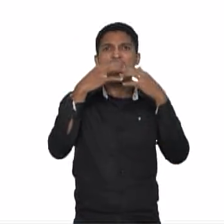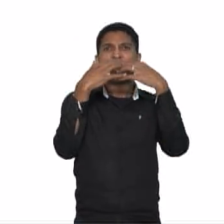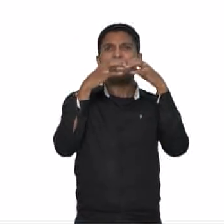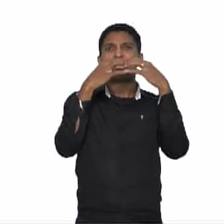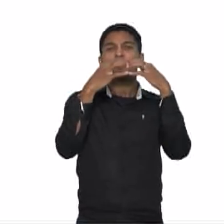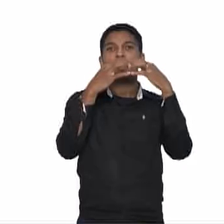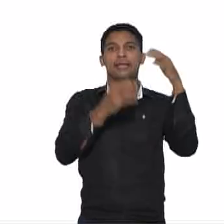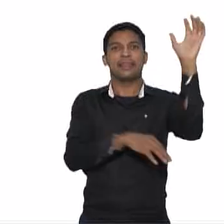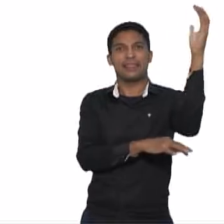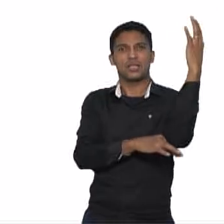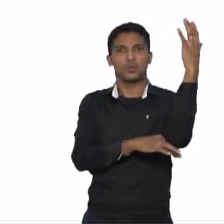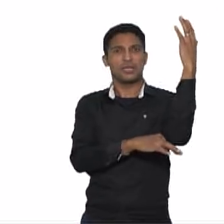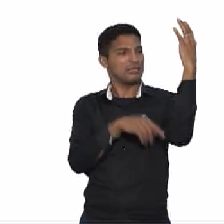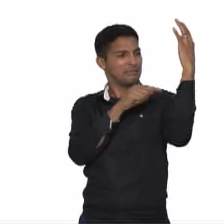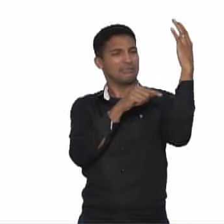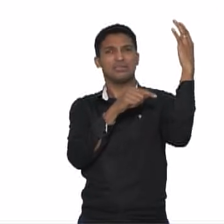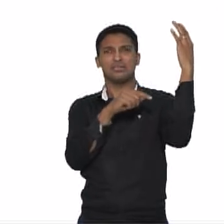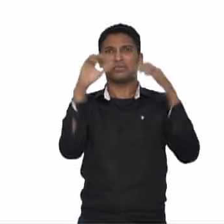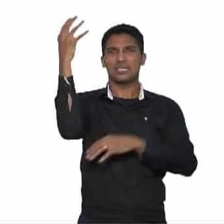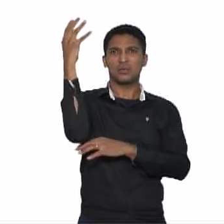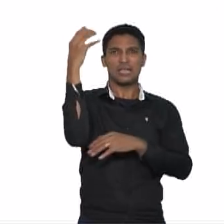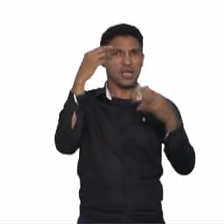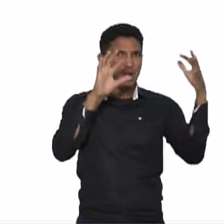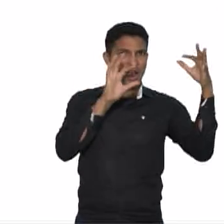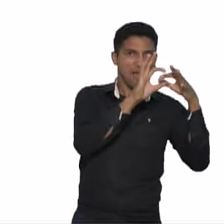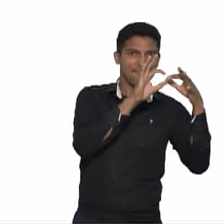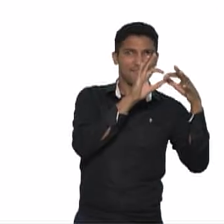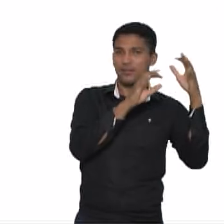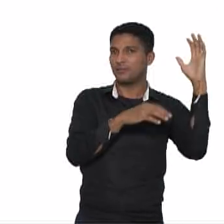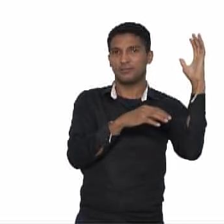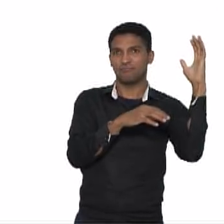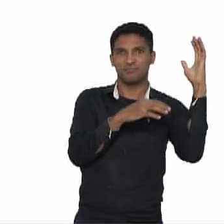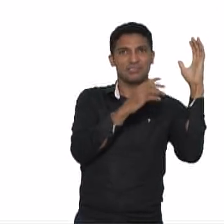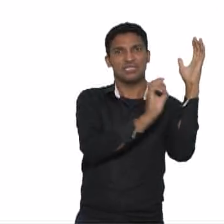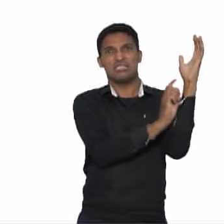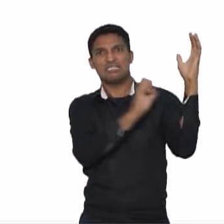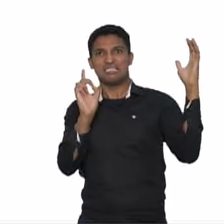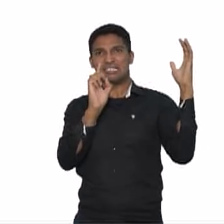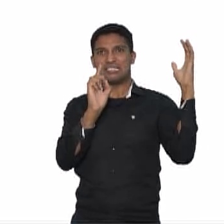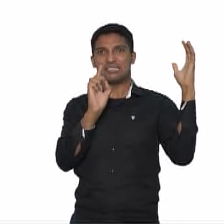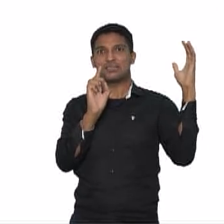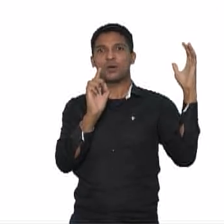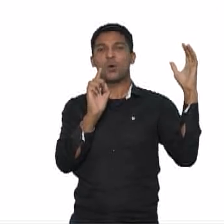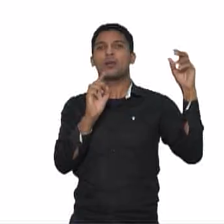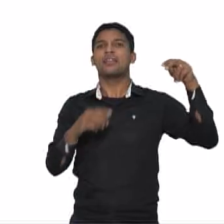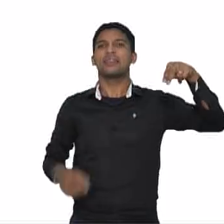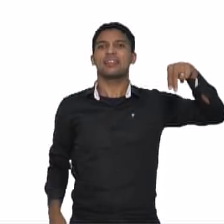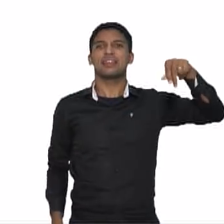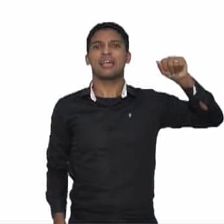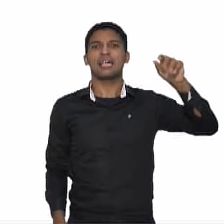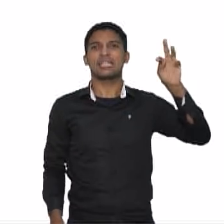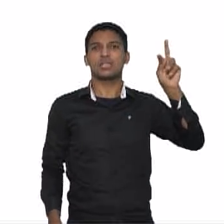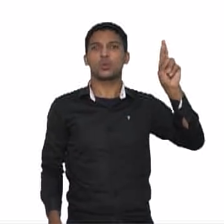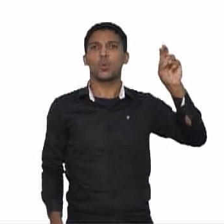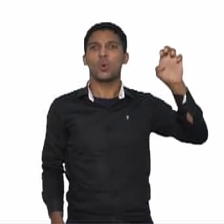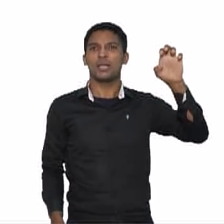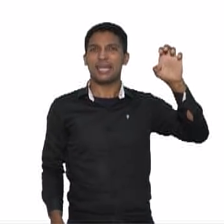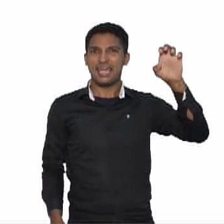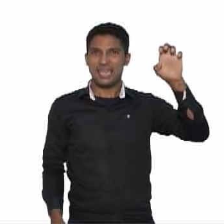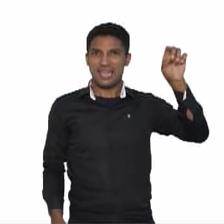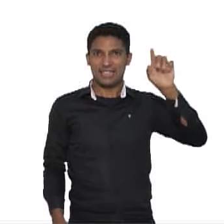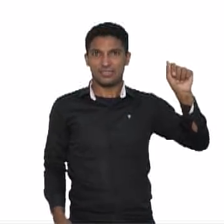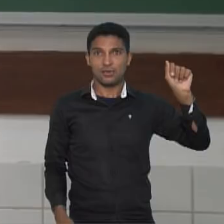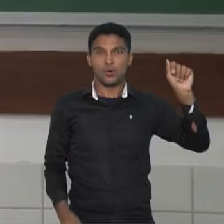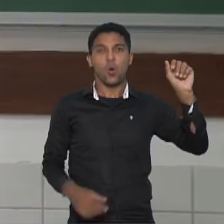Desse modo, o ser humano se encontra alienado enquanto ser natural. não se reconhece no mundo em que